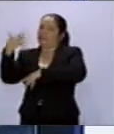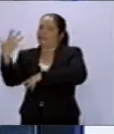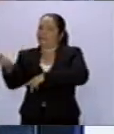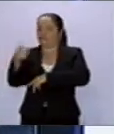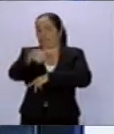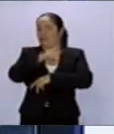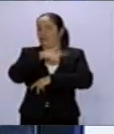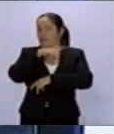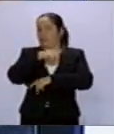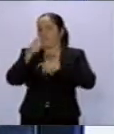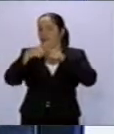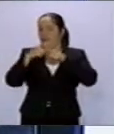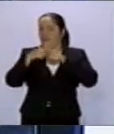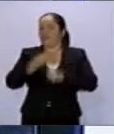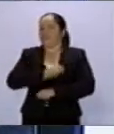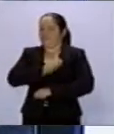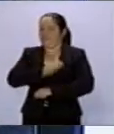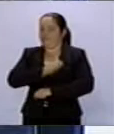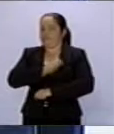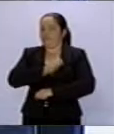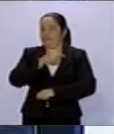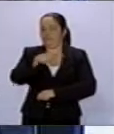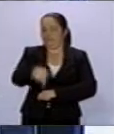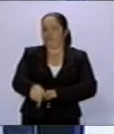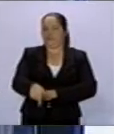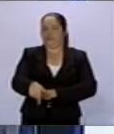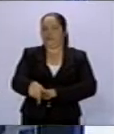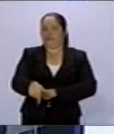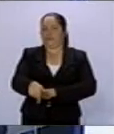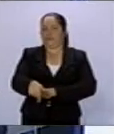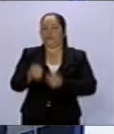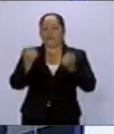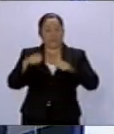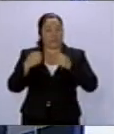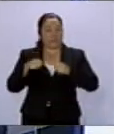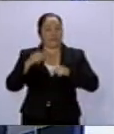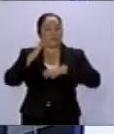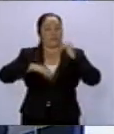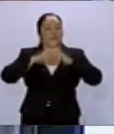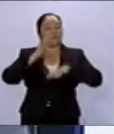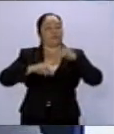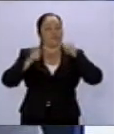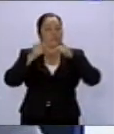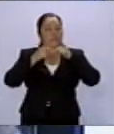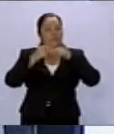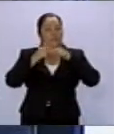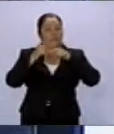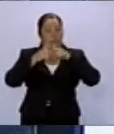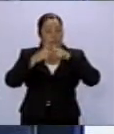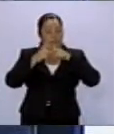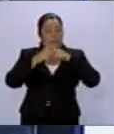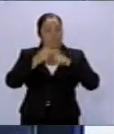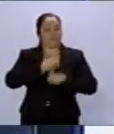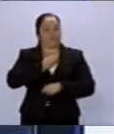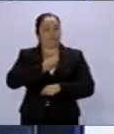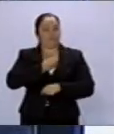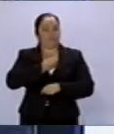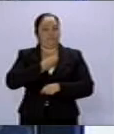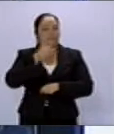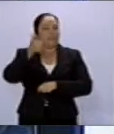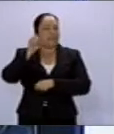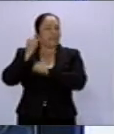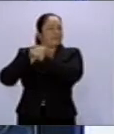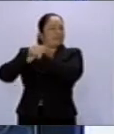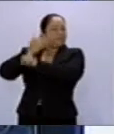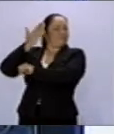atenção que não conseguem ser realizadas sem a presença fundamental do profissional médico E que nos últimos 10 anos o que que aconteceu no